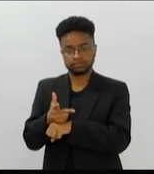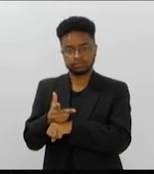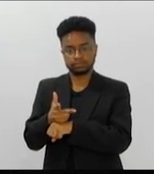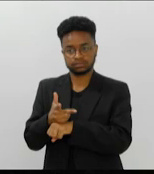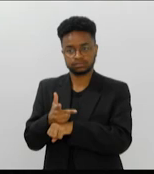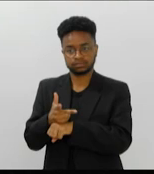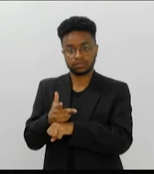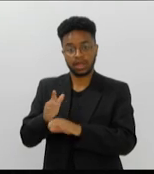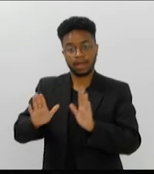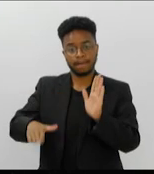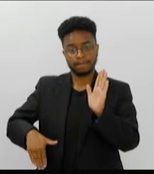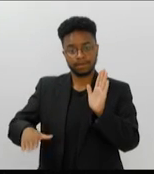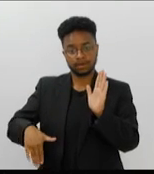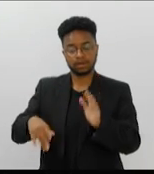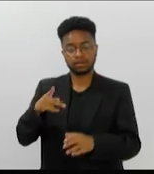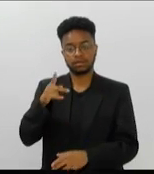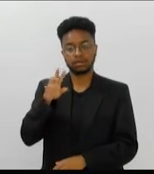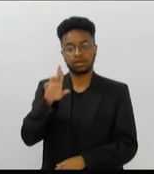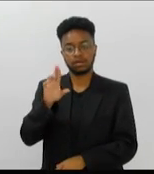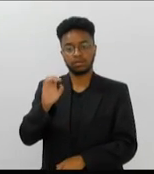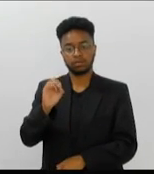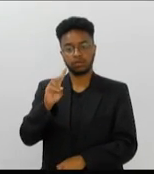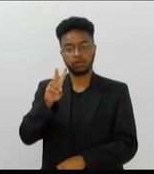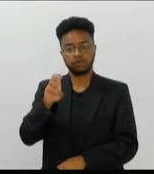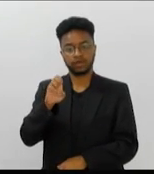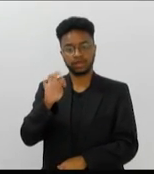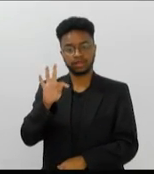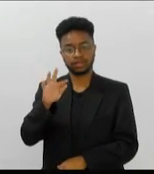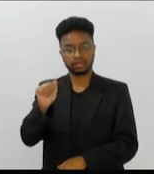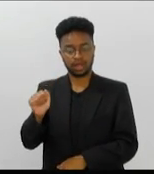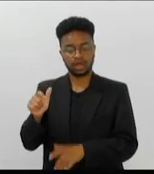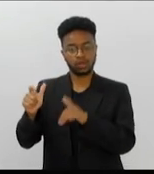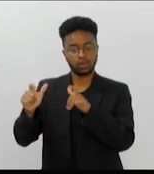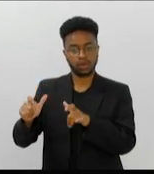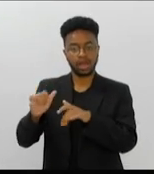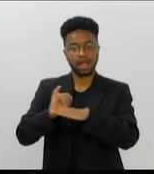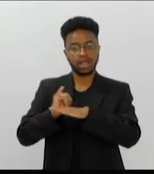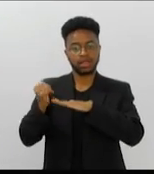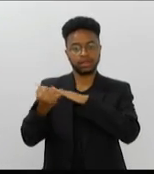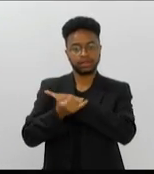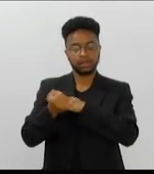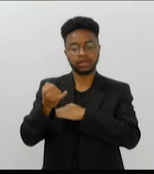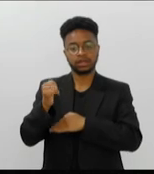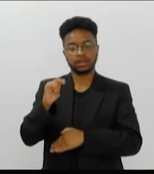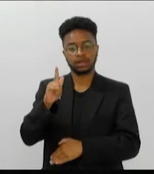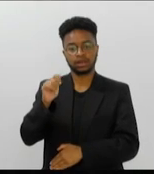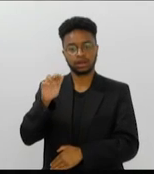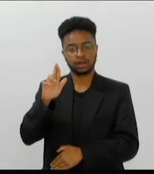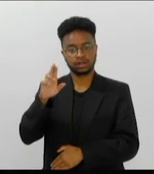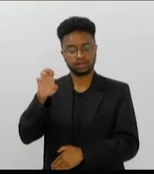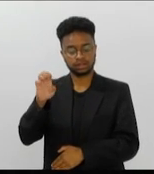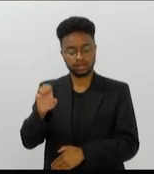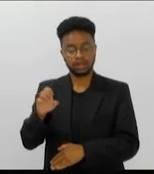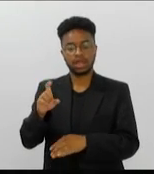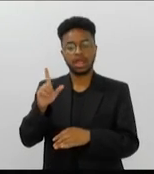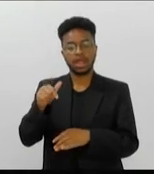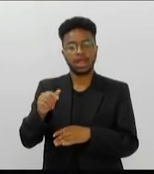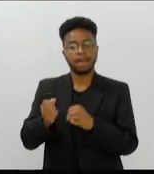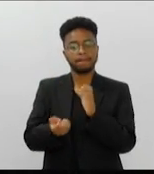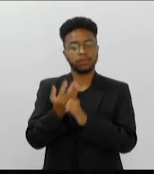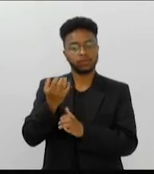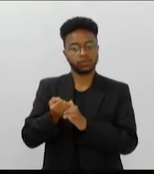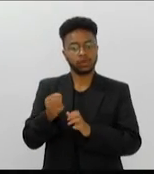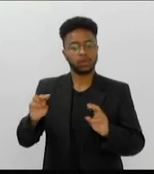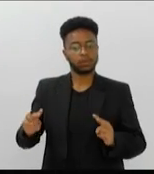na Praia do Provetá, na Ilha Grande. Ela é uma produção da Paris Filmes, com